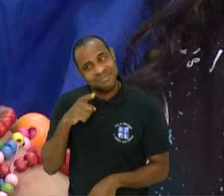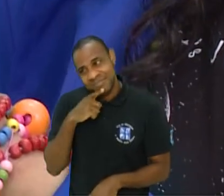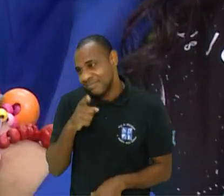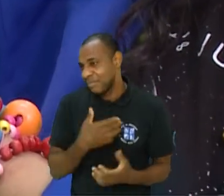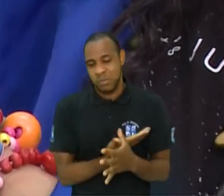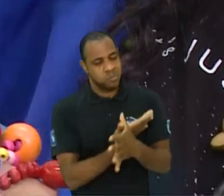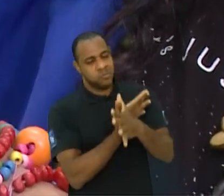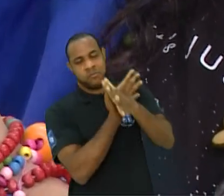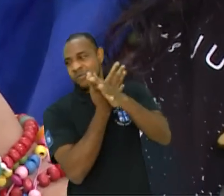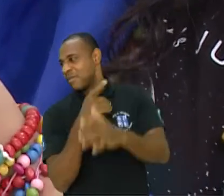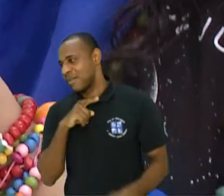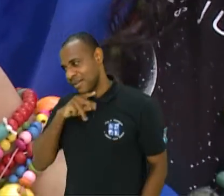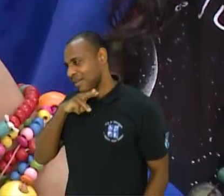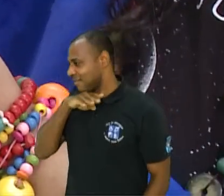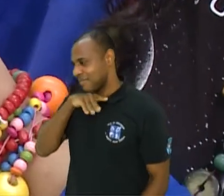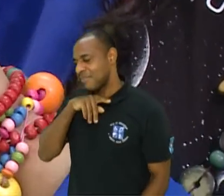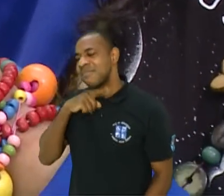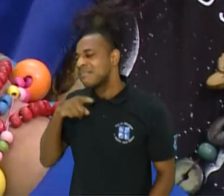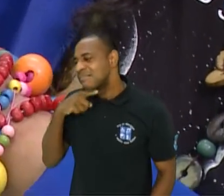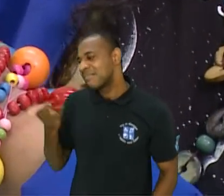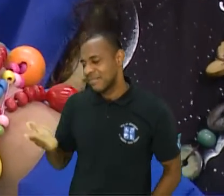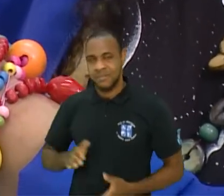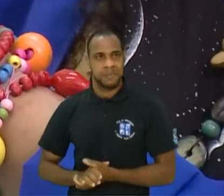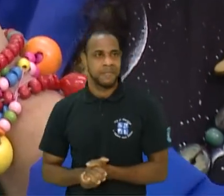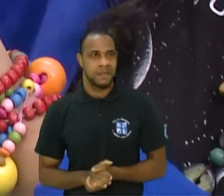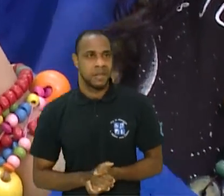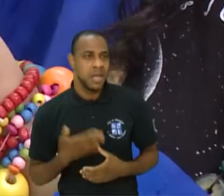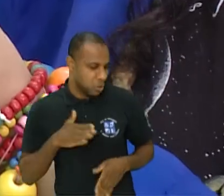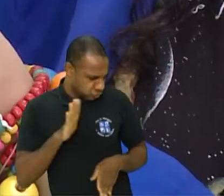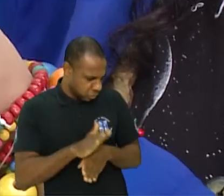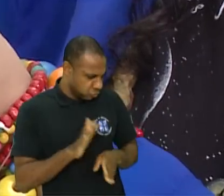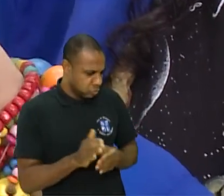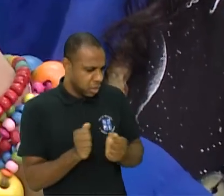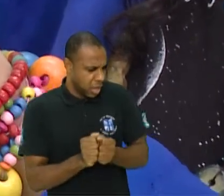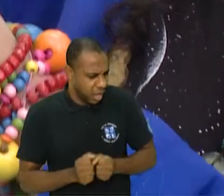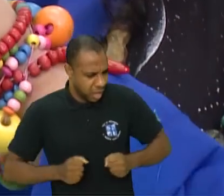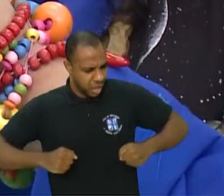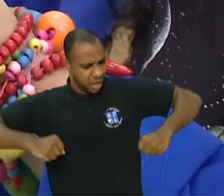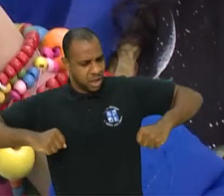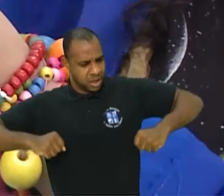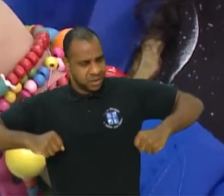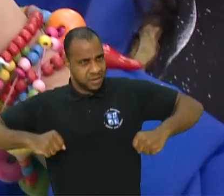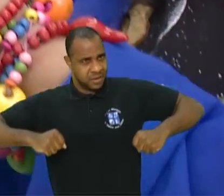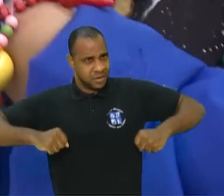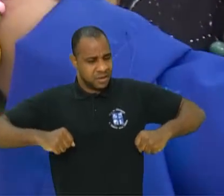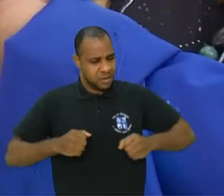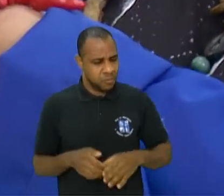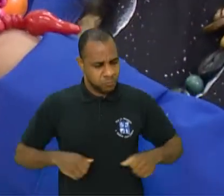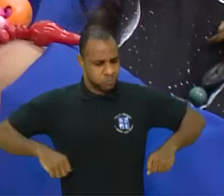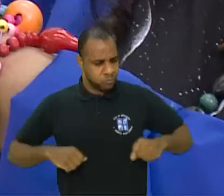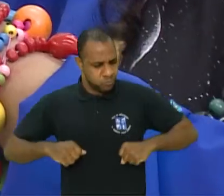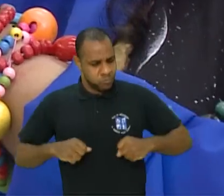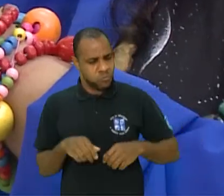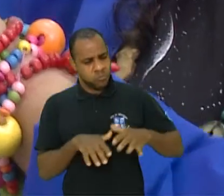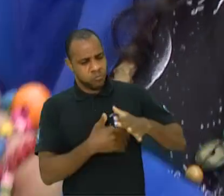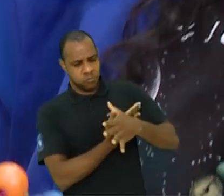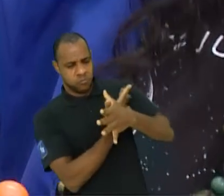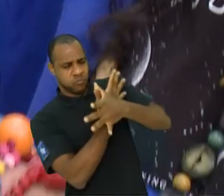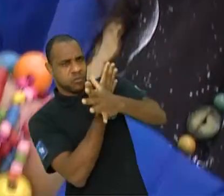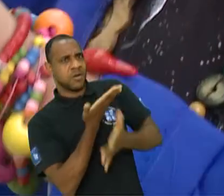Tá, vem, eu te ajudo. Abra as asas assim, assim, vamos lá. E a